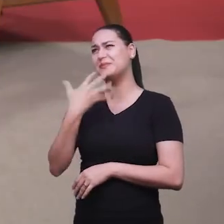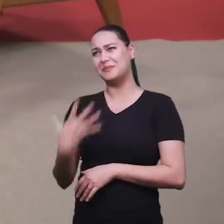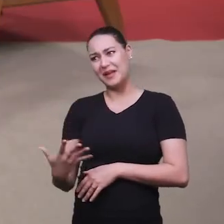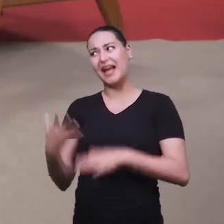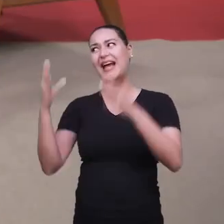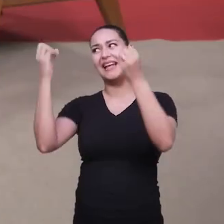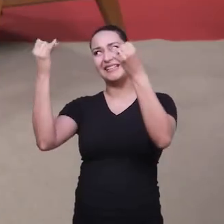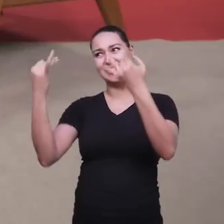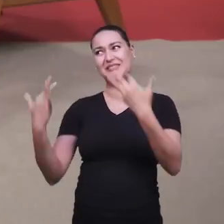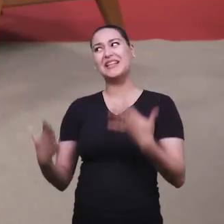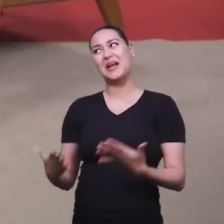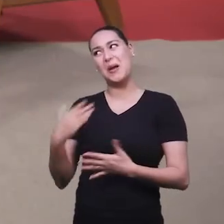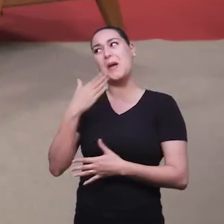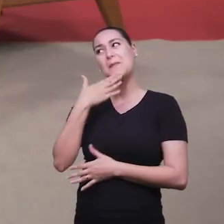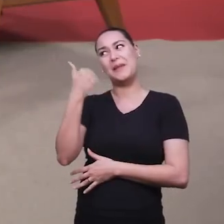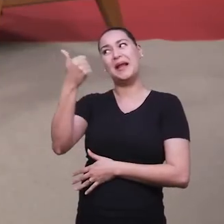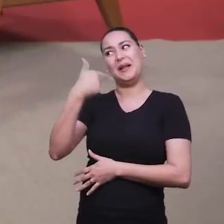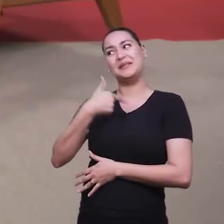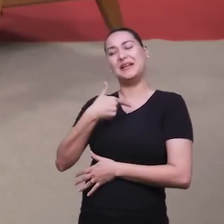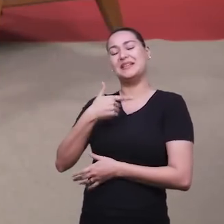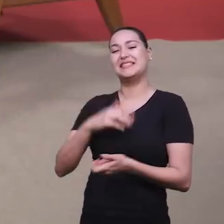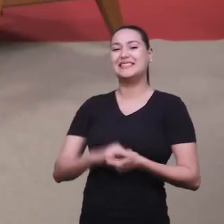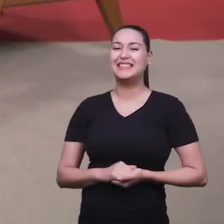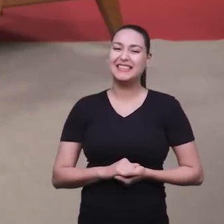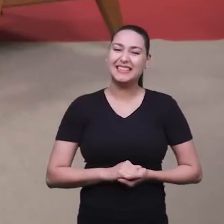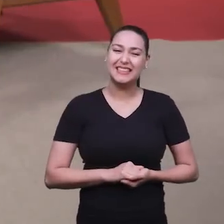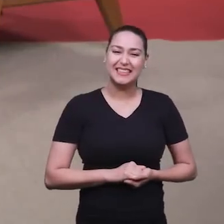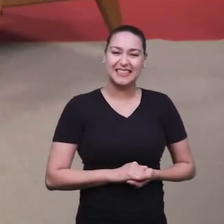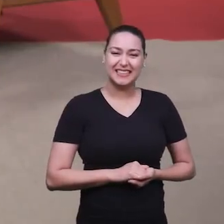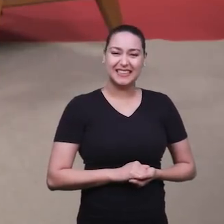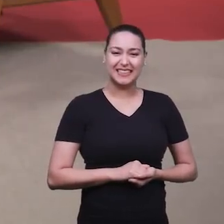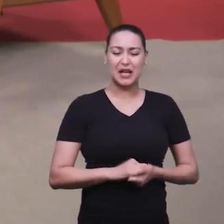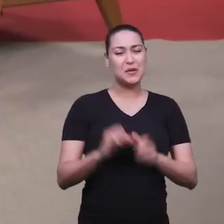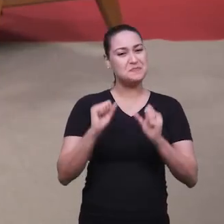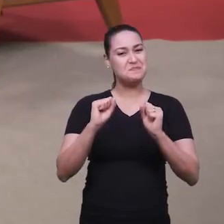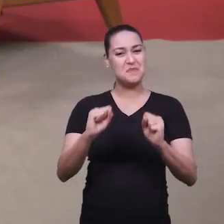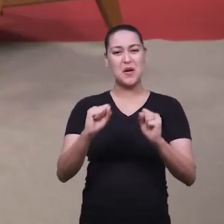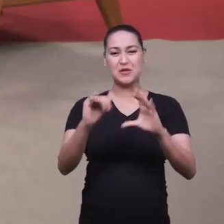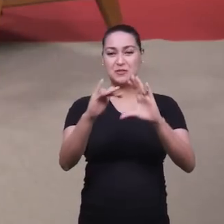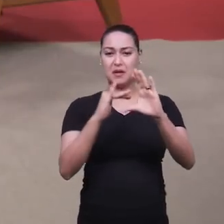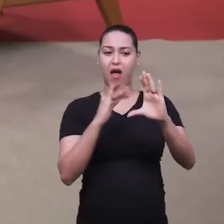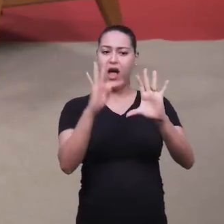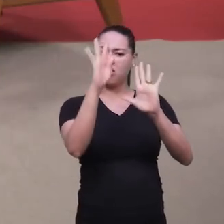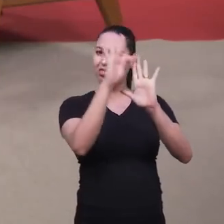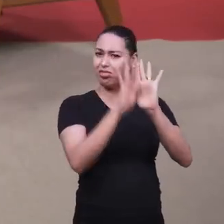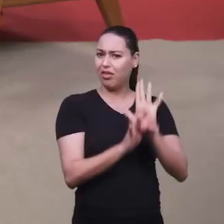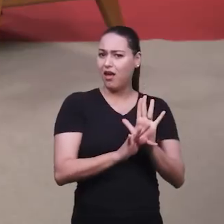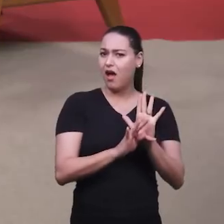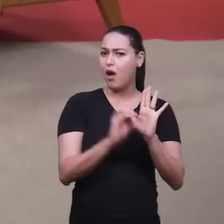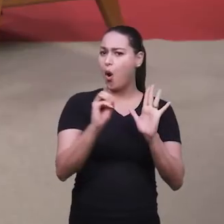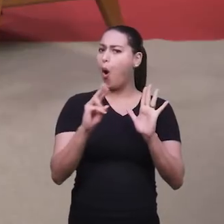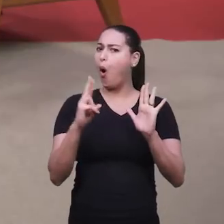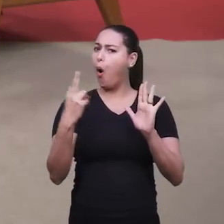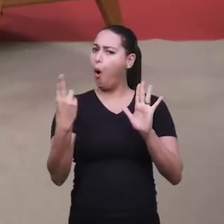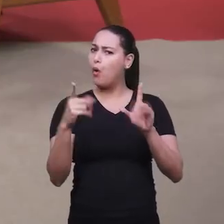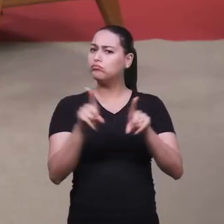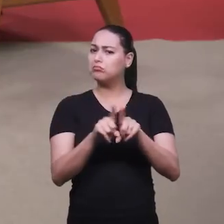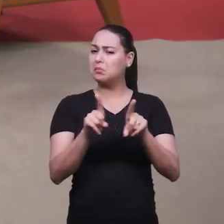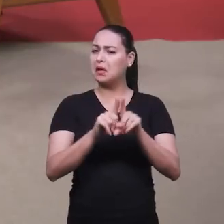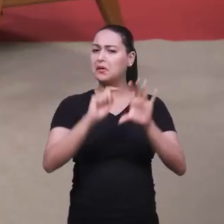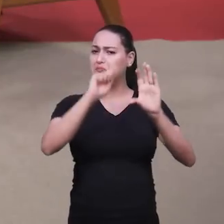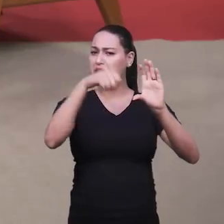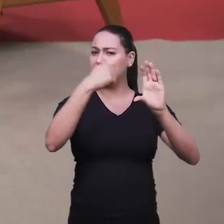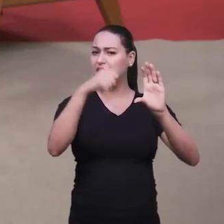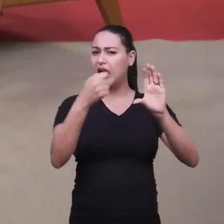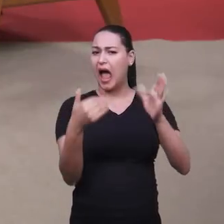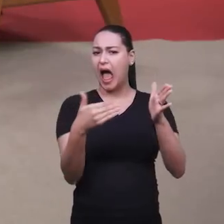bem, Amém. Tá explicado aí, melhor do que eu explico. E você pode mandar por texto ou também pode